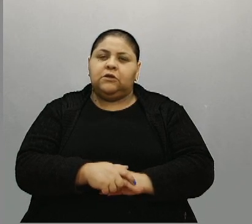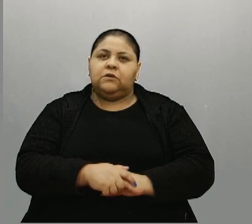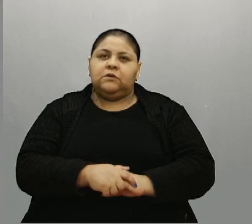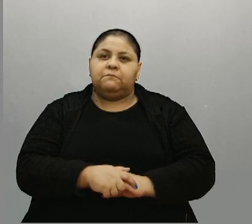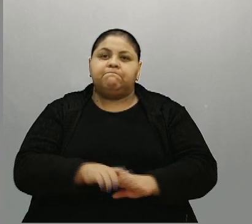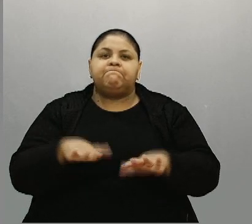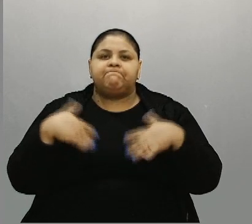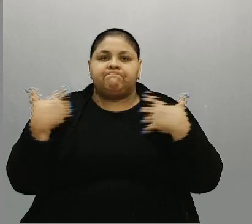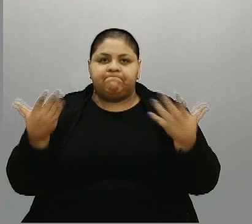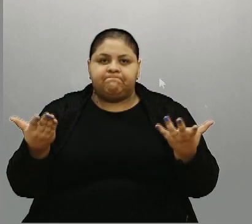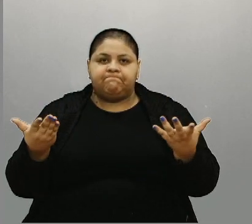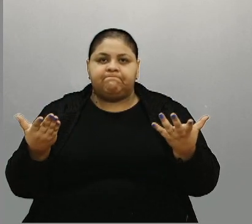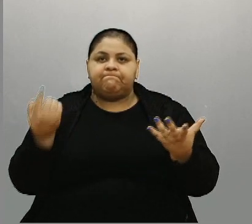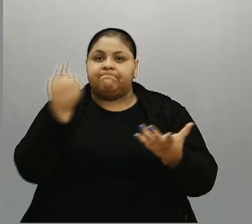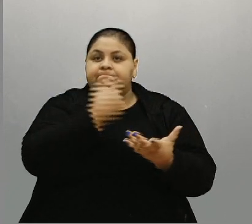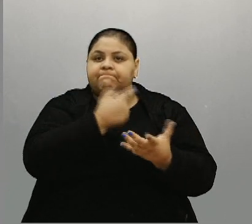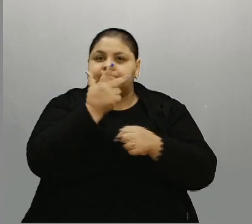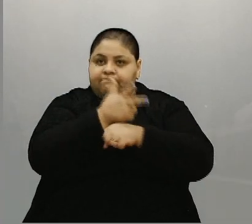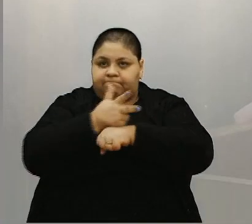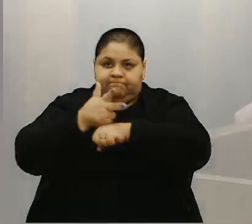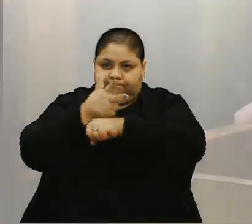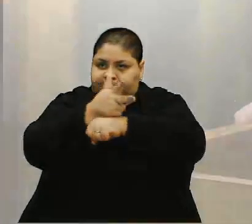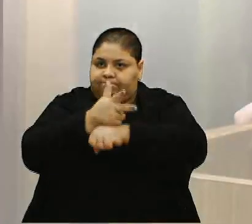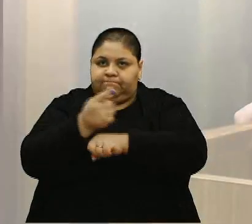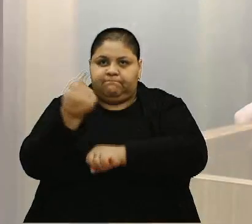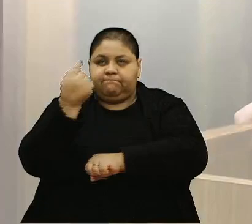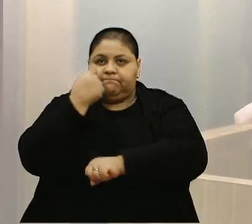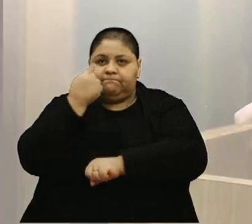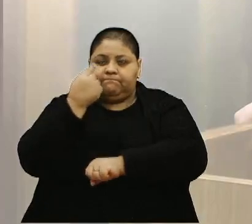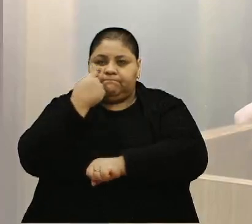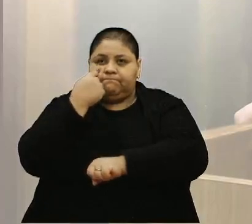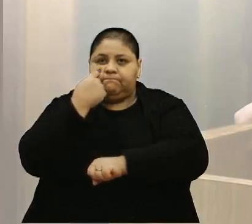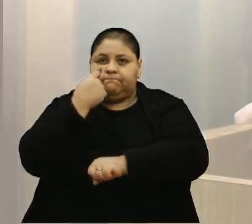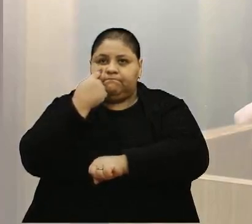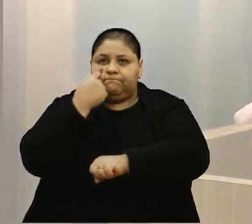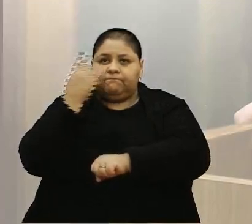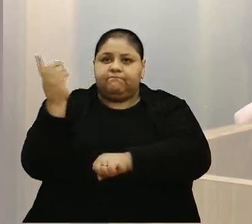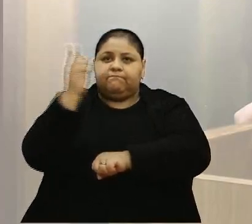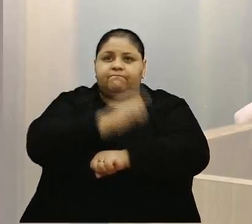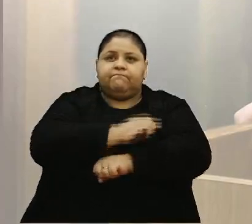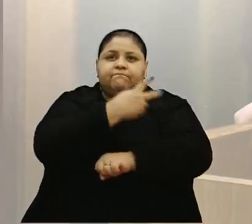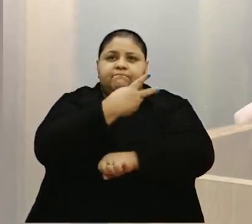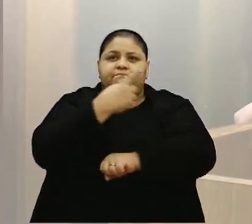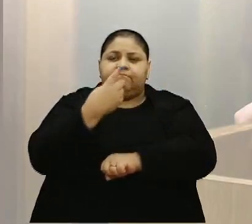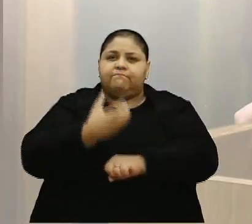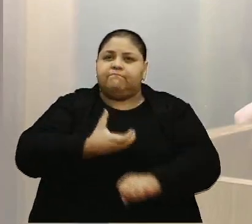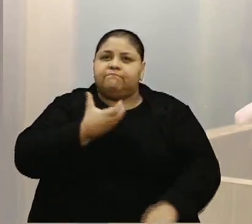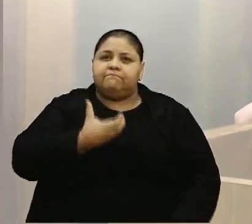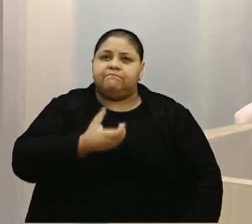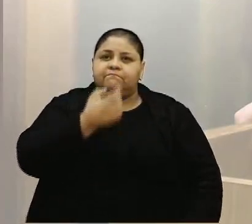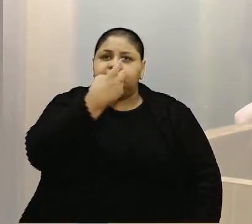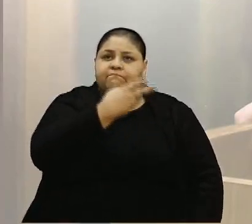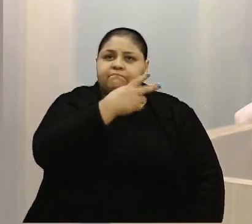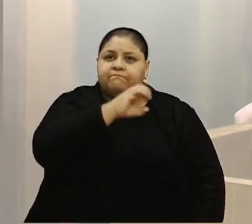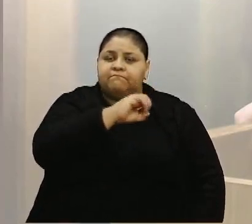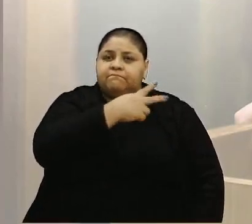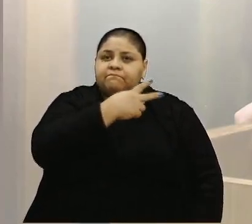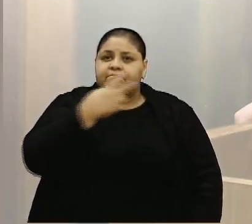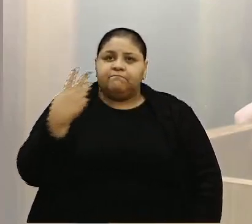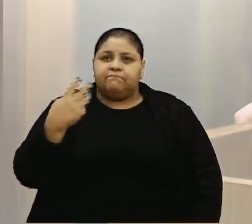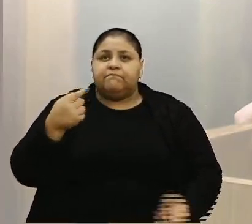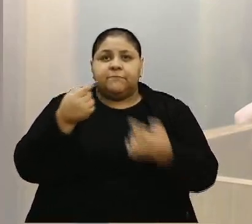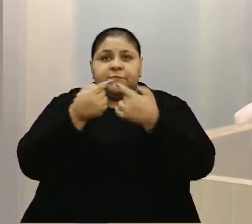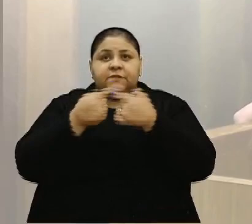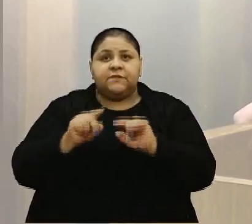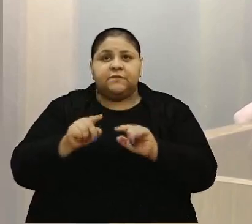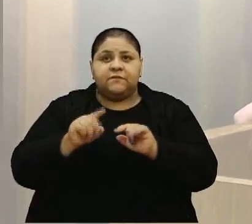Bom, gente, esse vídeo que nós acabamos de ver, ele foi publicado no dia 21 de dezembro de 2023. Porém, ele